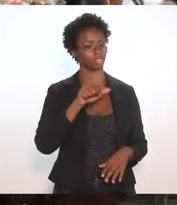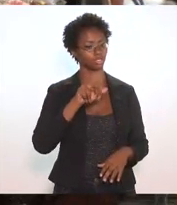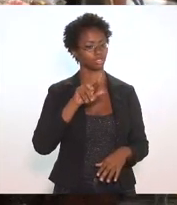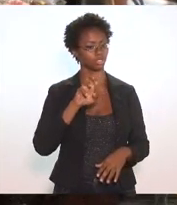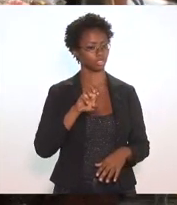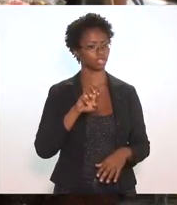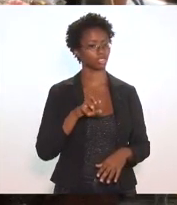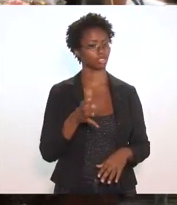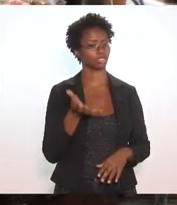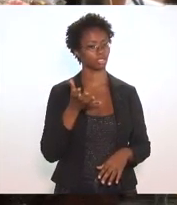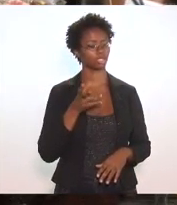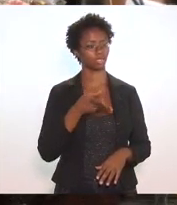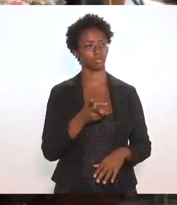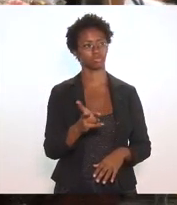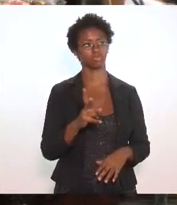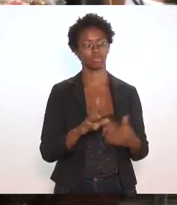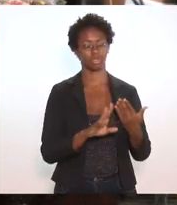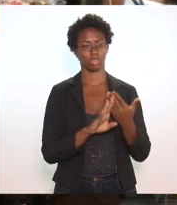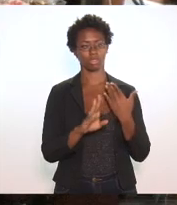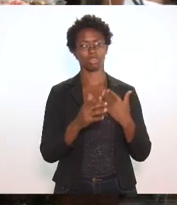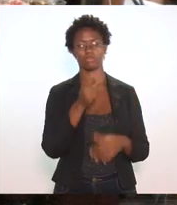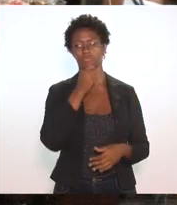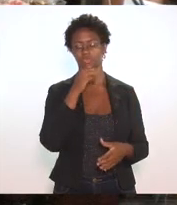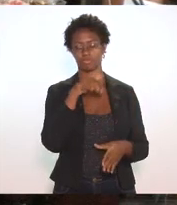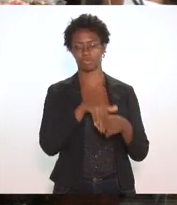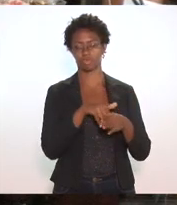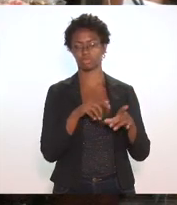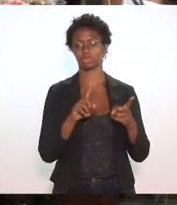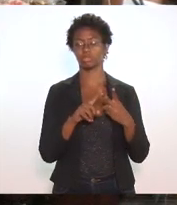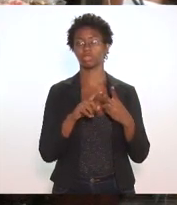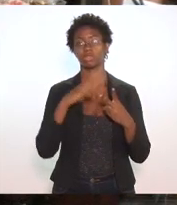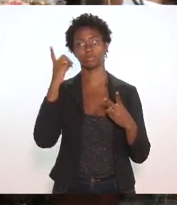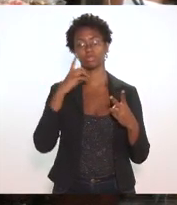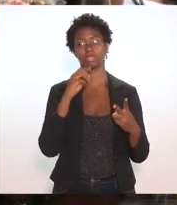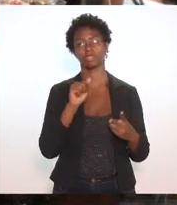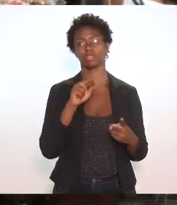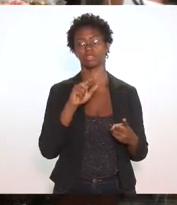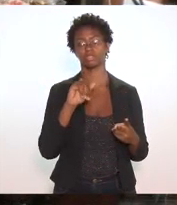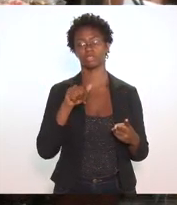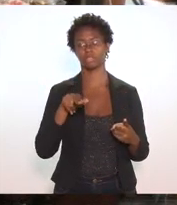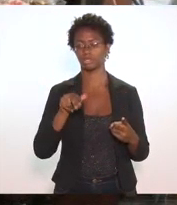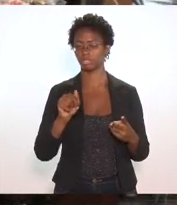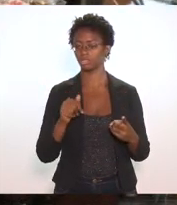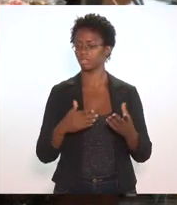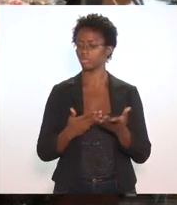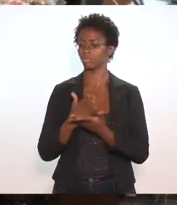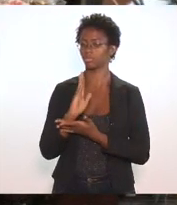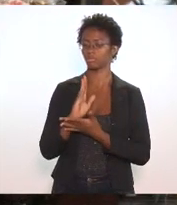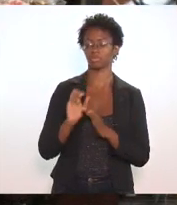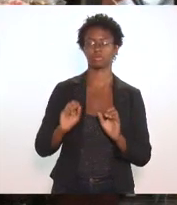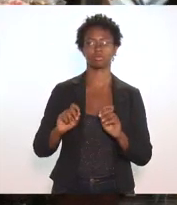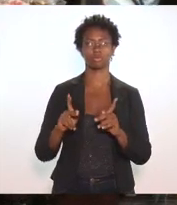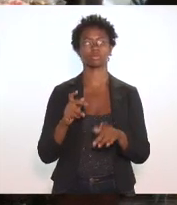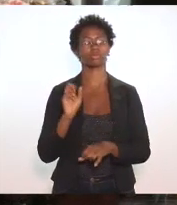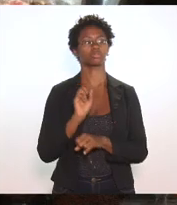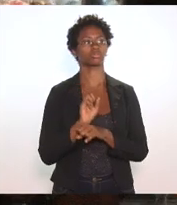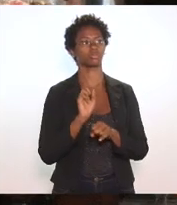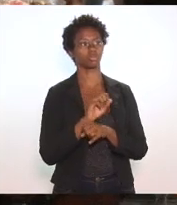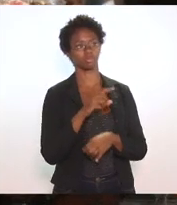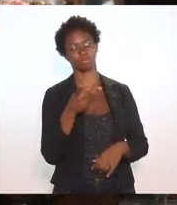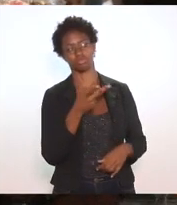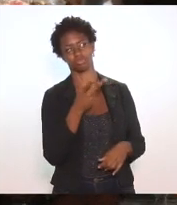segue a abstenção. Deputado Alexandre e deputada Adriana. Então está aprovado, vai a promulgação e aguardo a